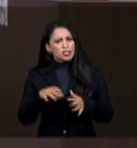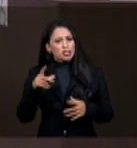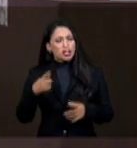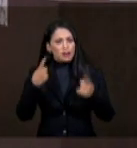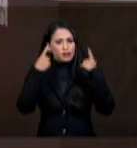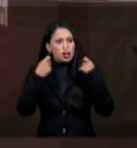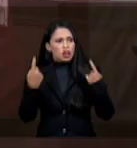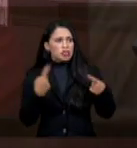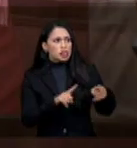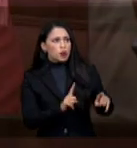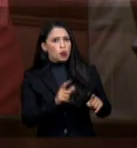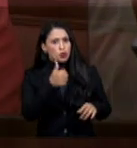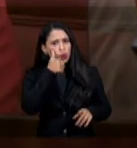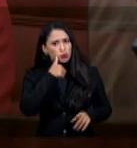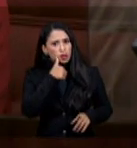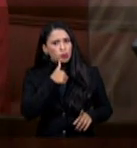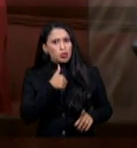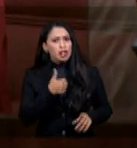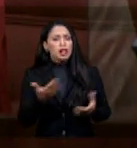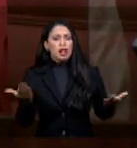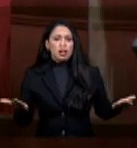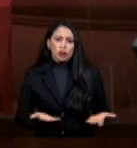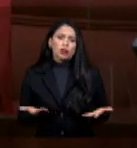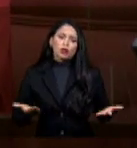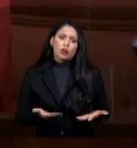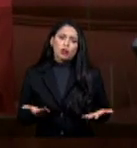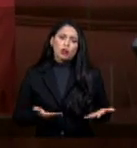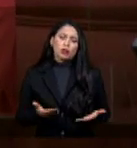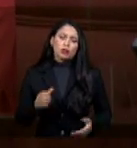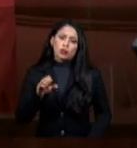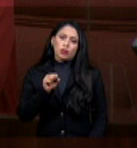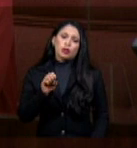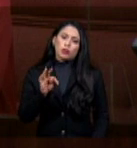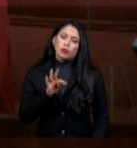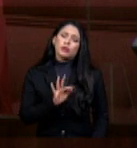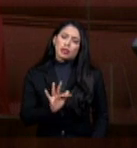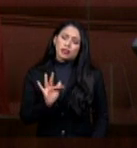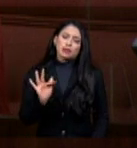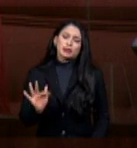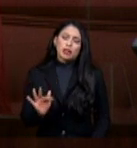nesta sessão de hoje, organizada pelo Supremo Tribunal Federal.